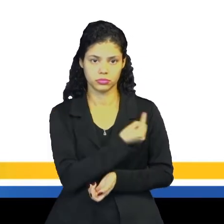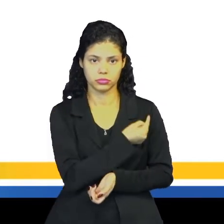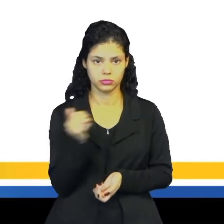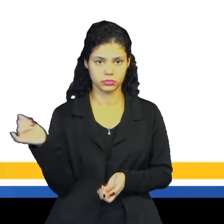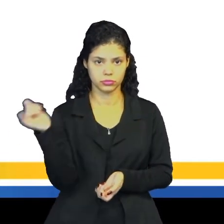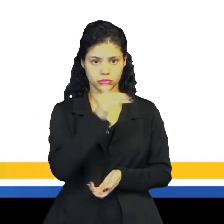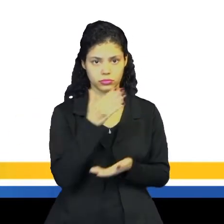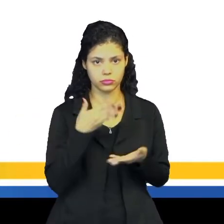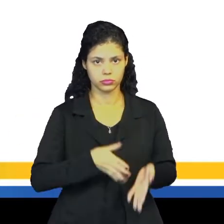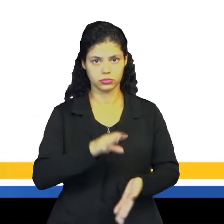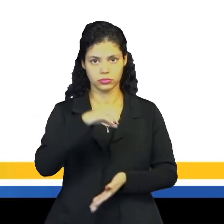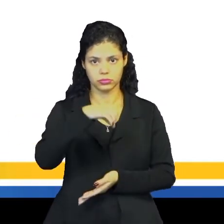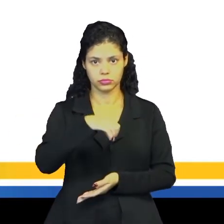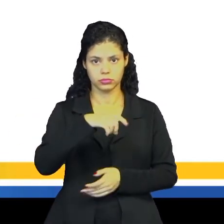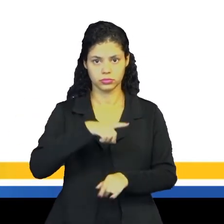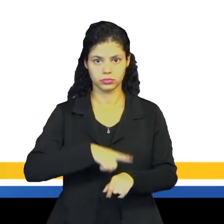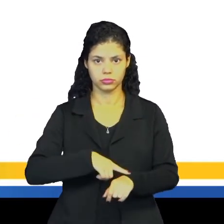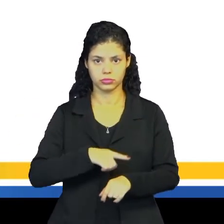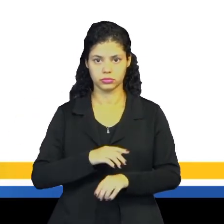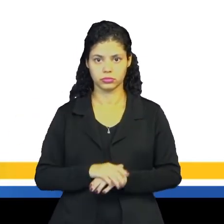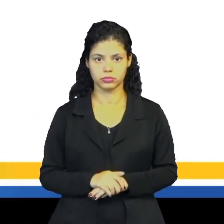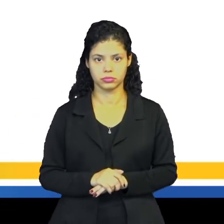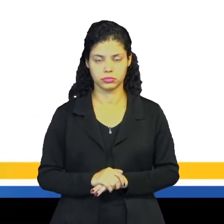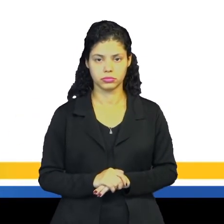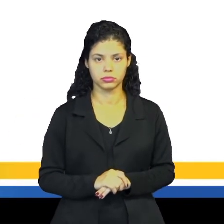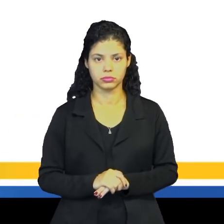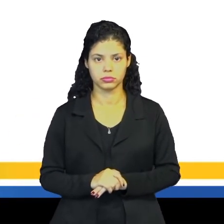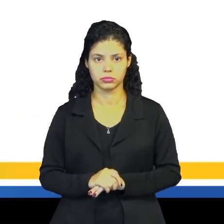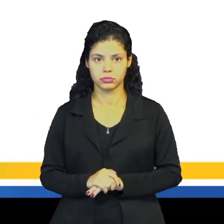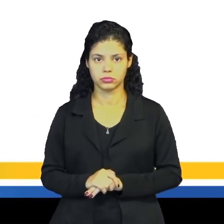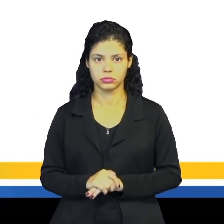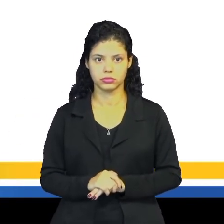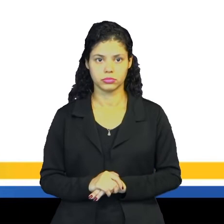O nosso voo chegou às 9 horas.